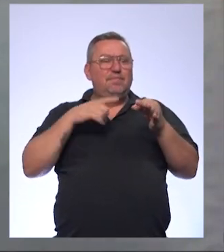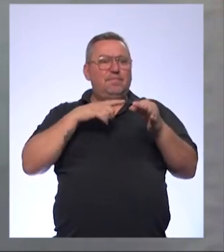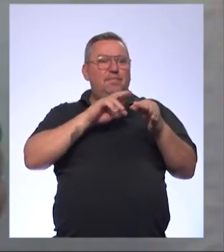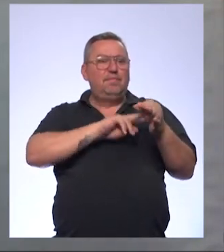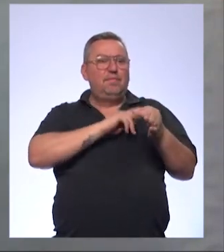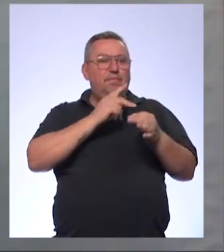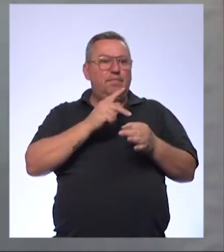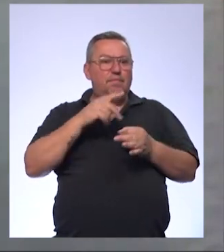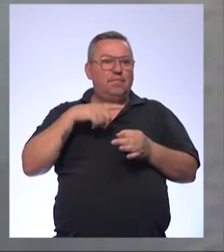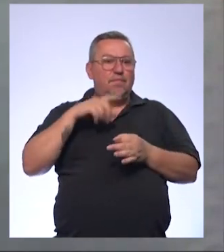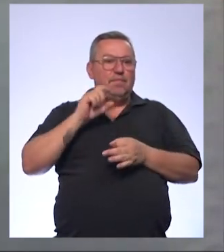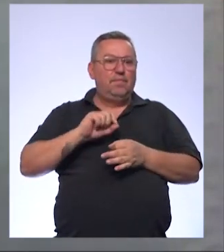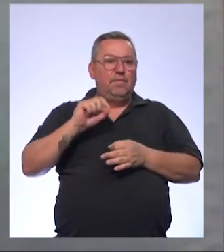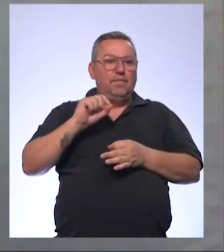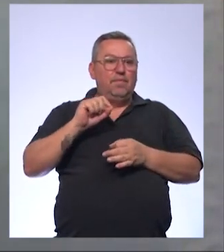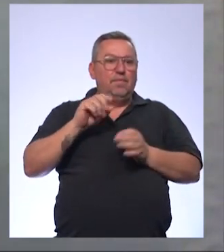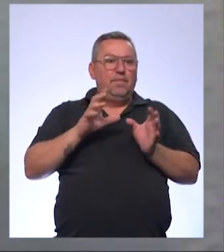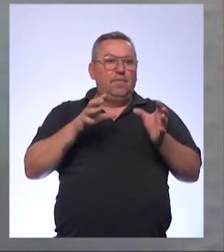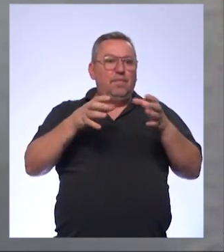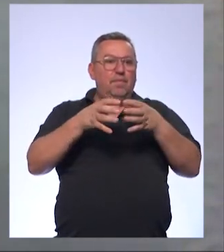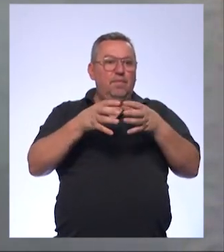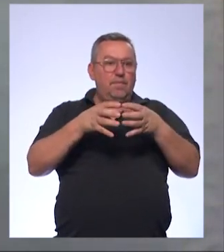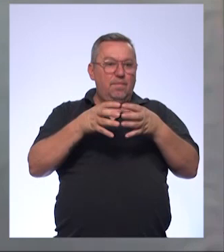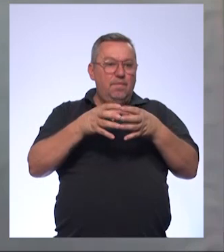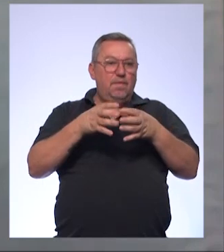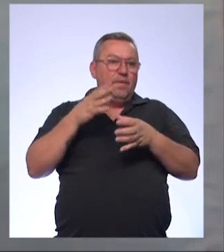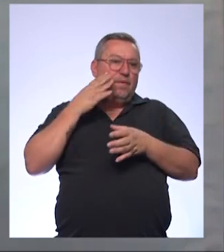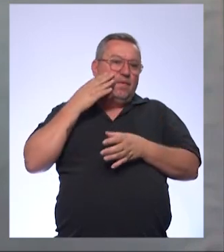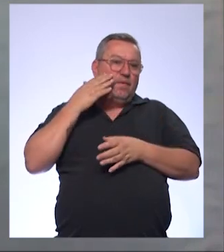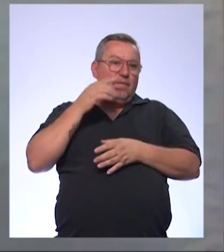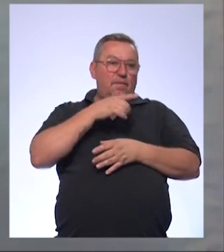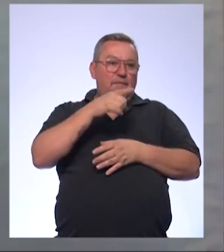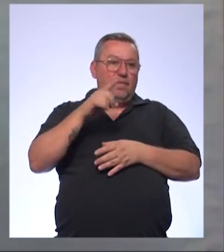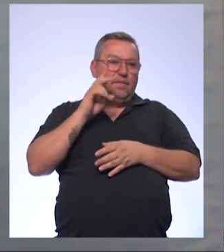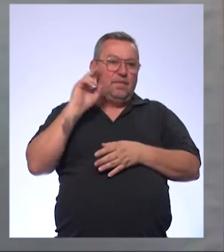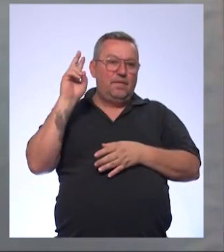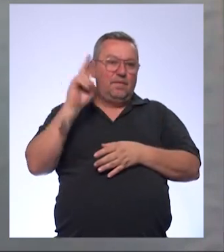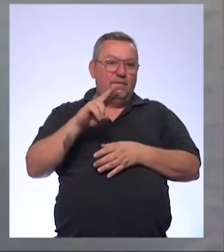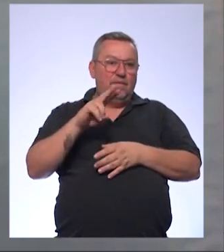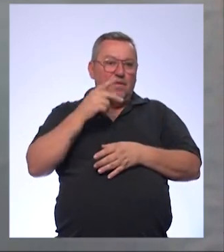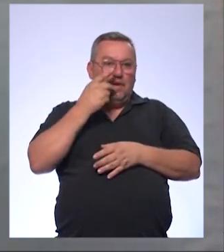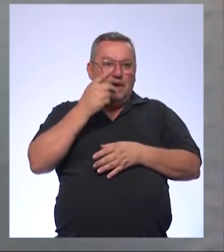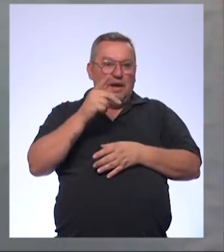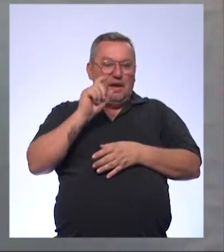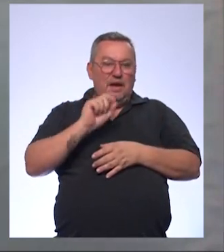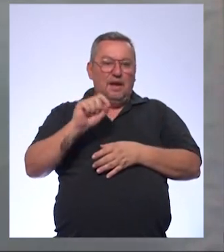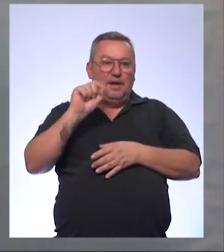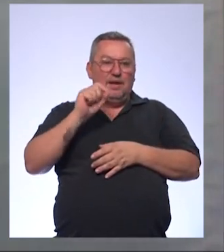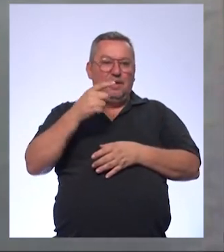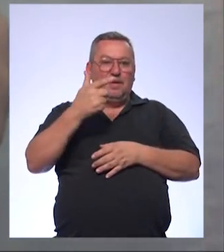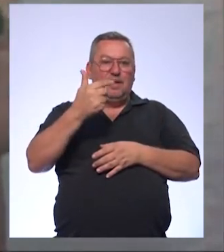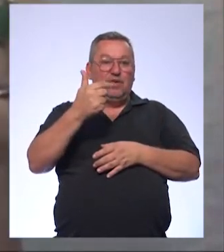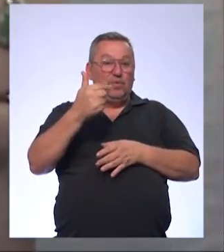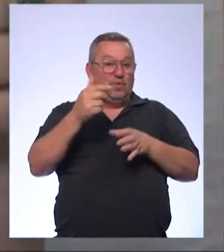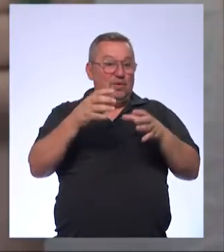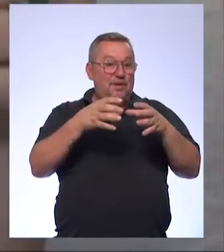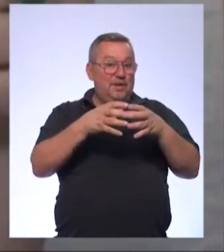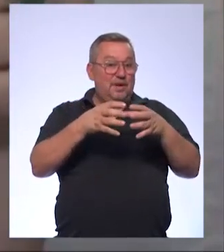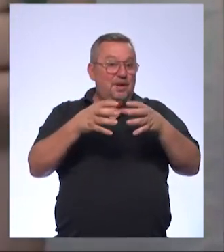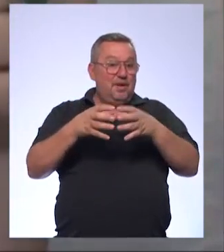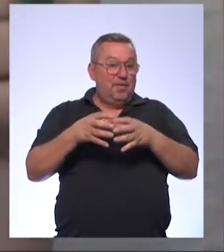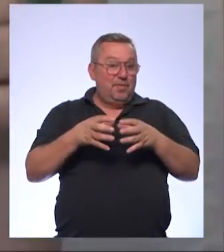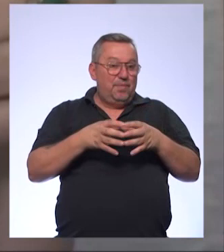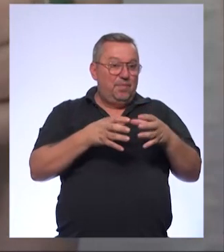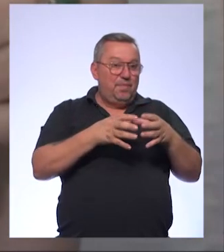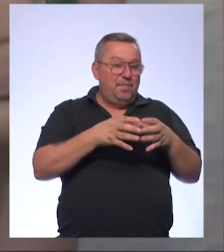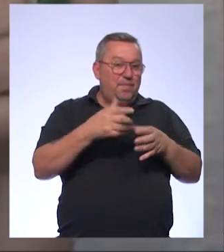estavam divididos em tribos. Eu sei que vocês já ouviram falar aí das 12 tribos,